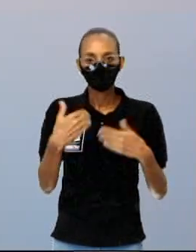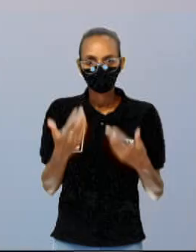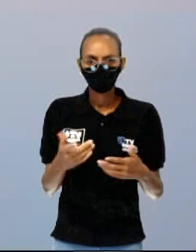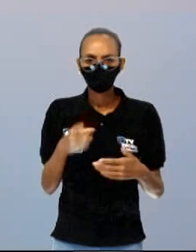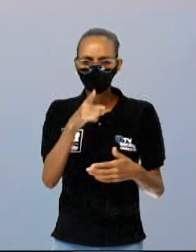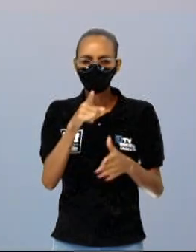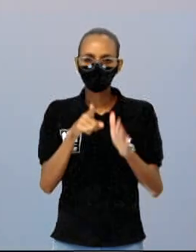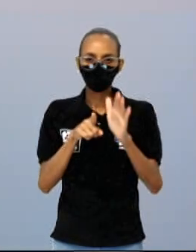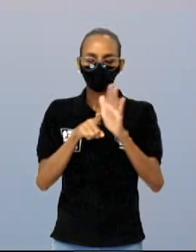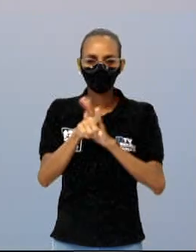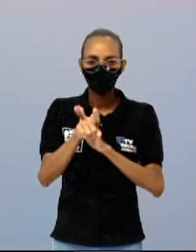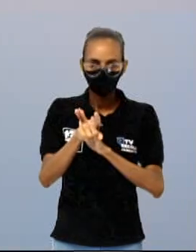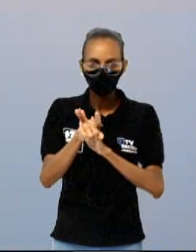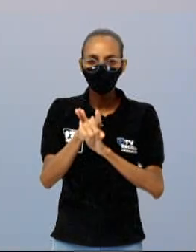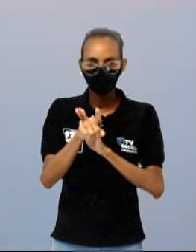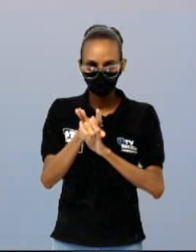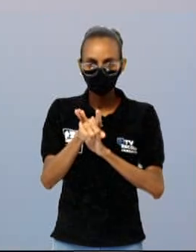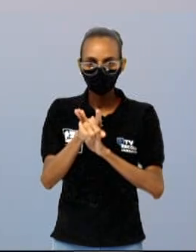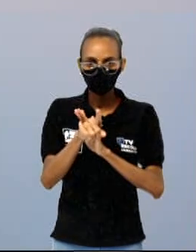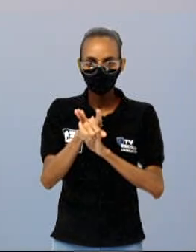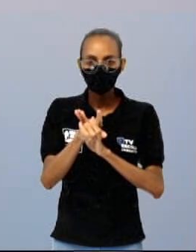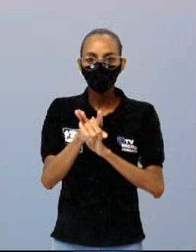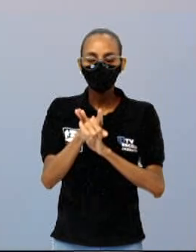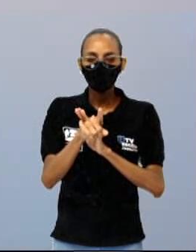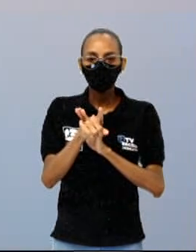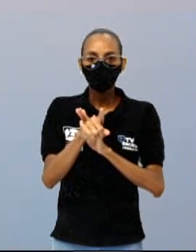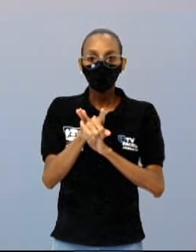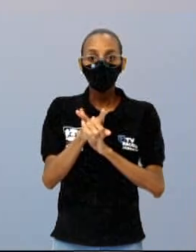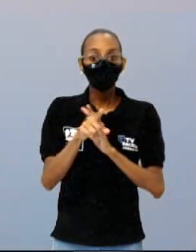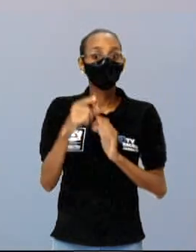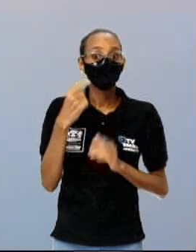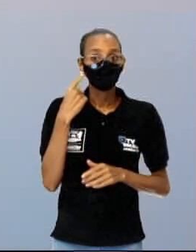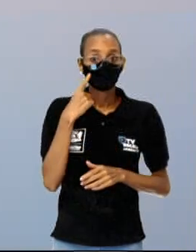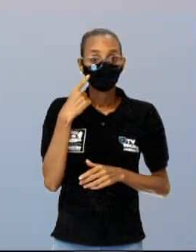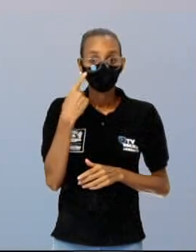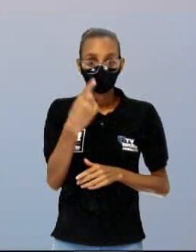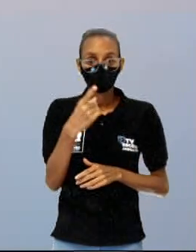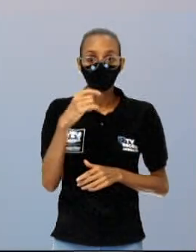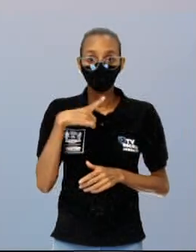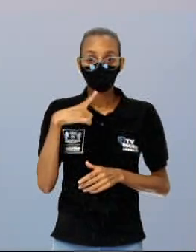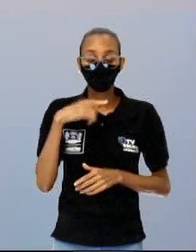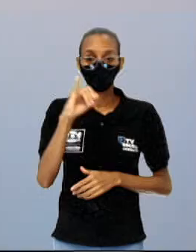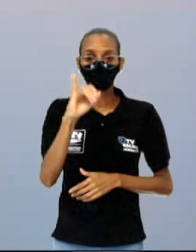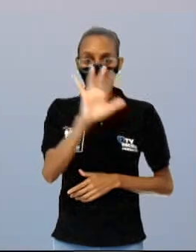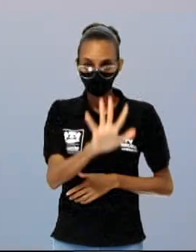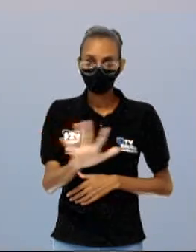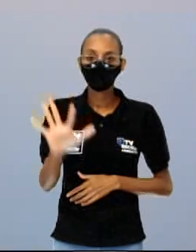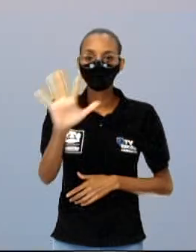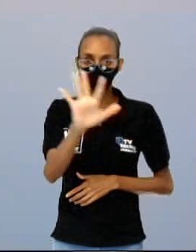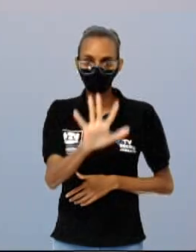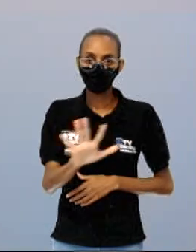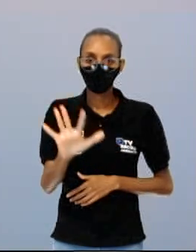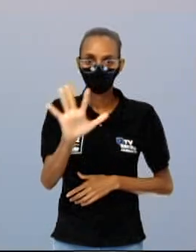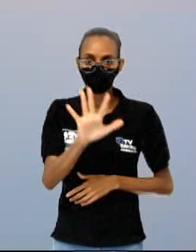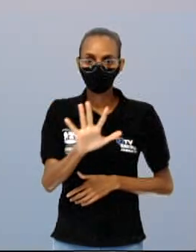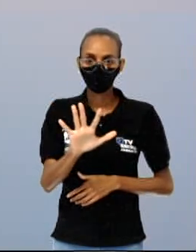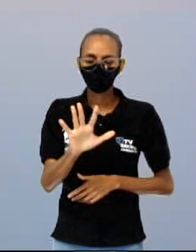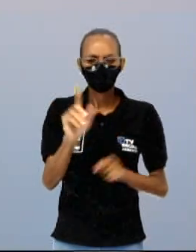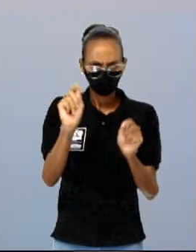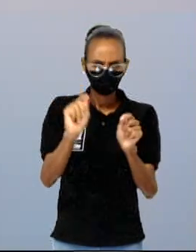problema, especialmente nas questões de geometria, a questão trouxe uma figura. Caso ela não tenha trazido,